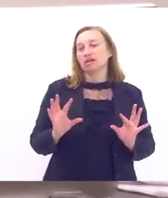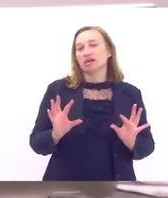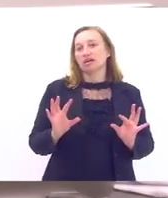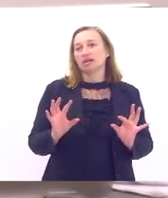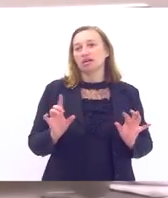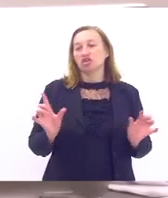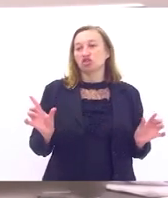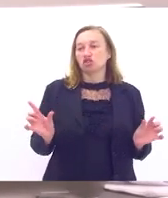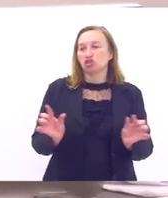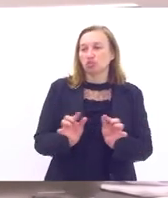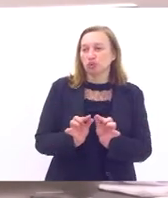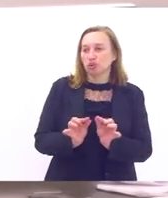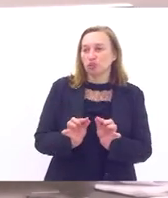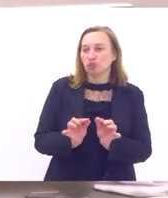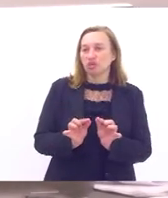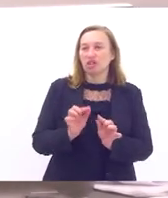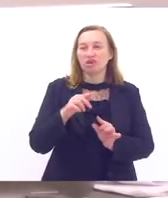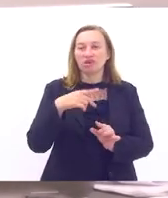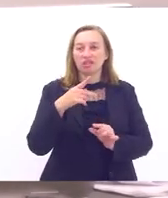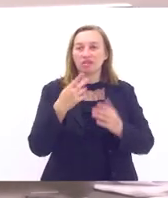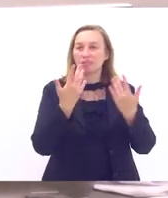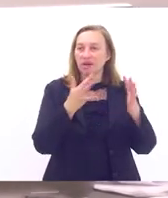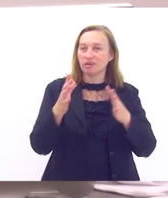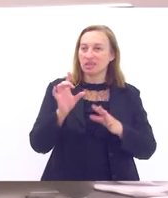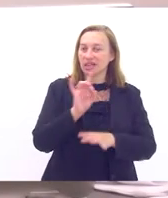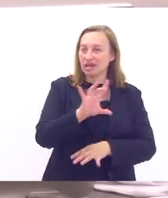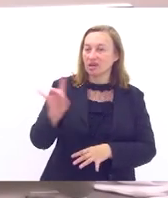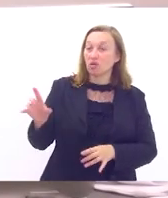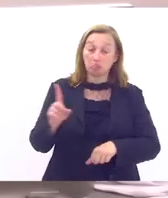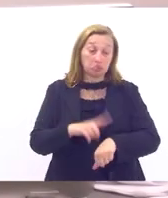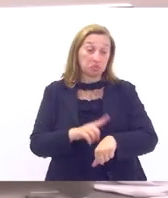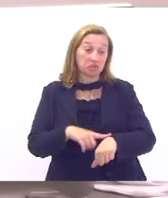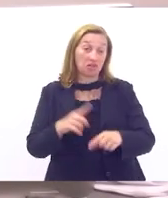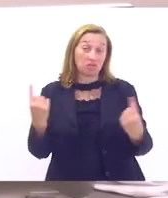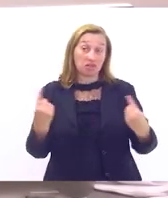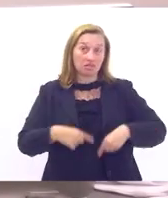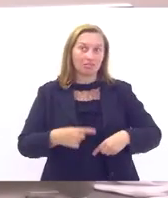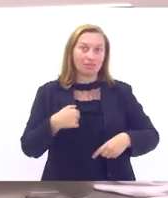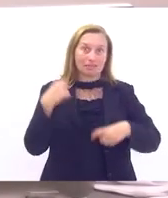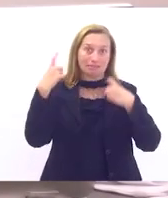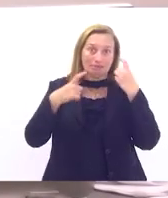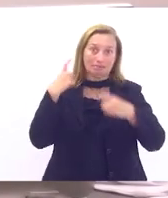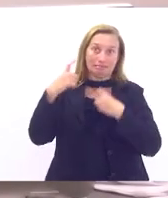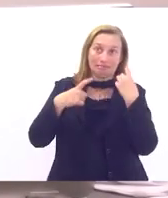exatamente por conta do desafio do tempo e da minha preocupação